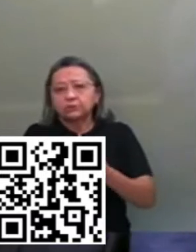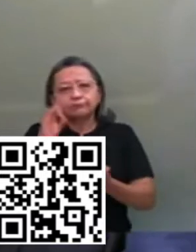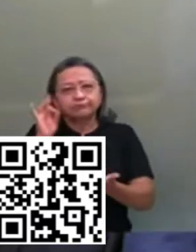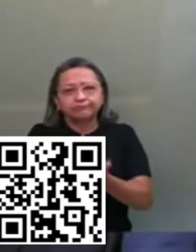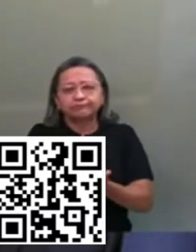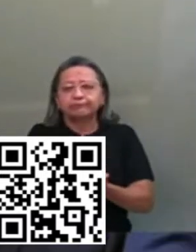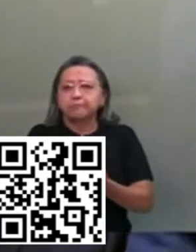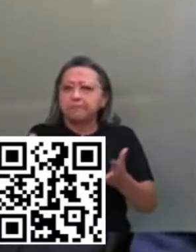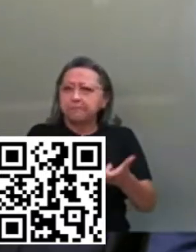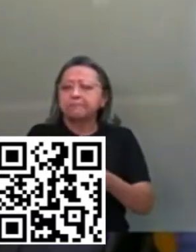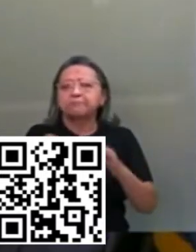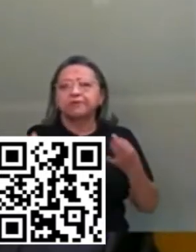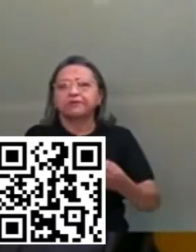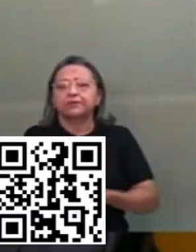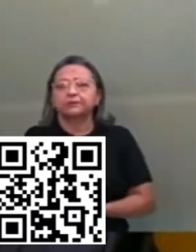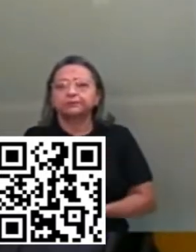realmente fantásticos.